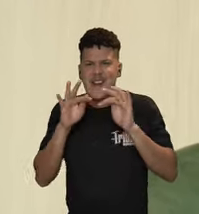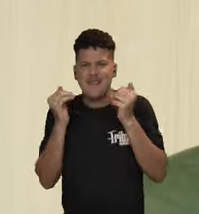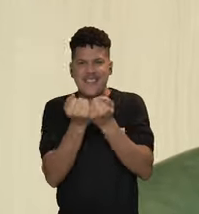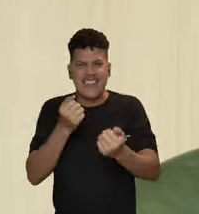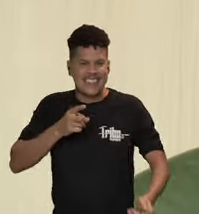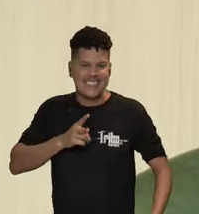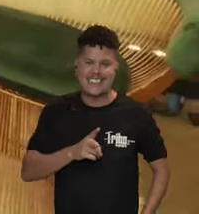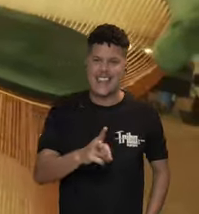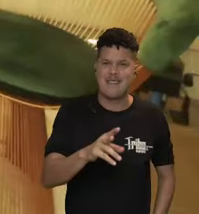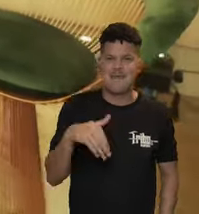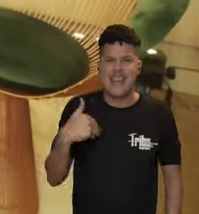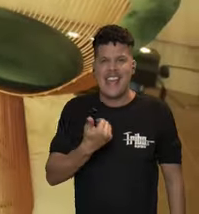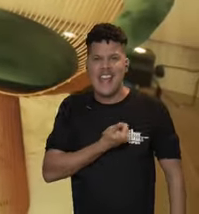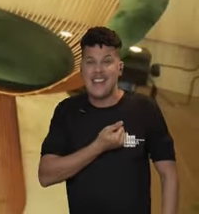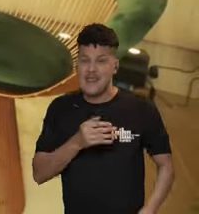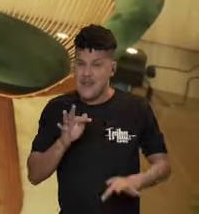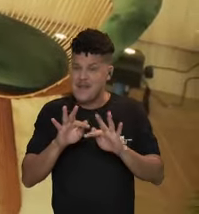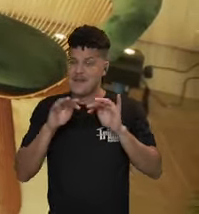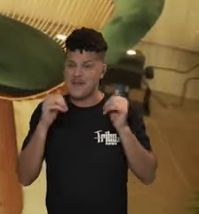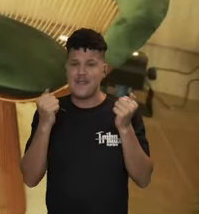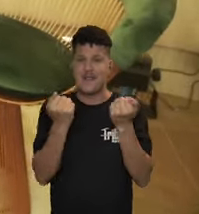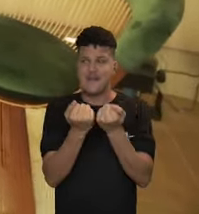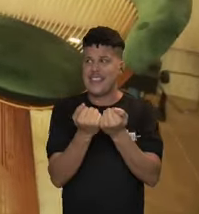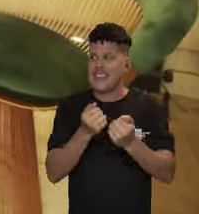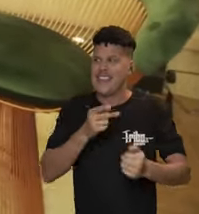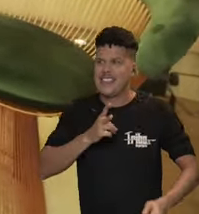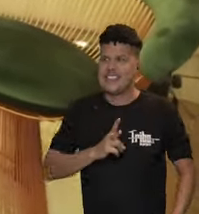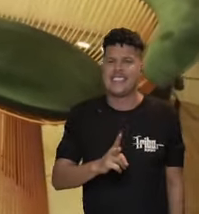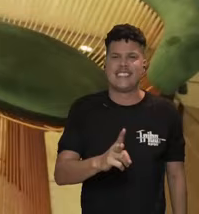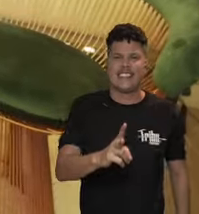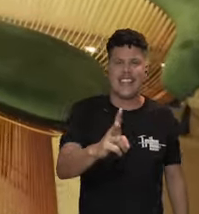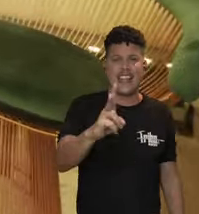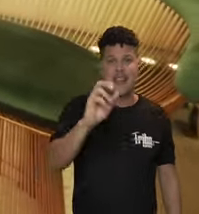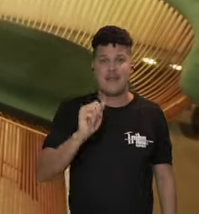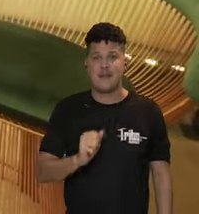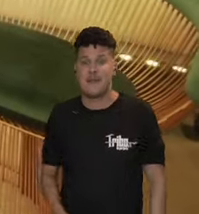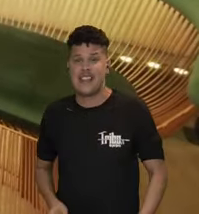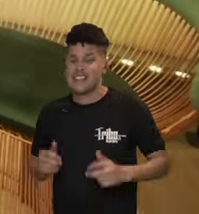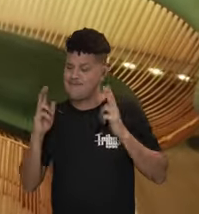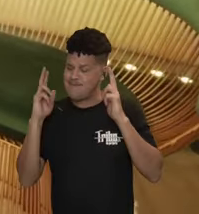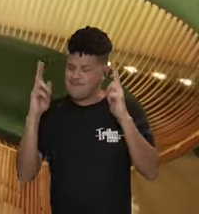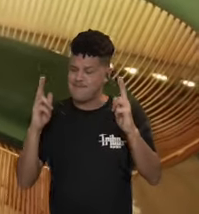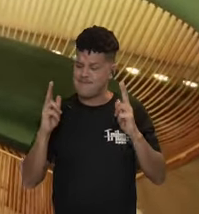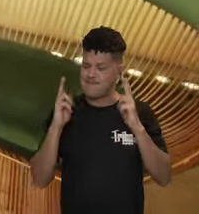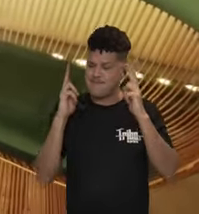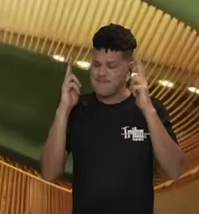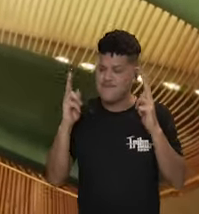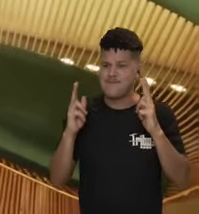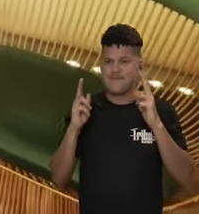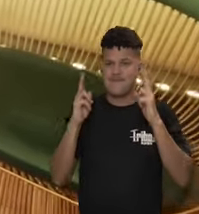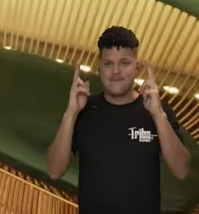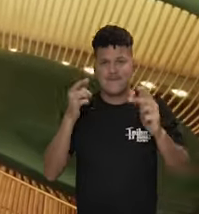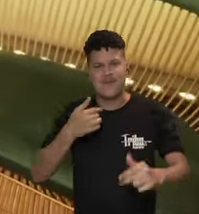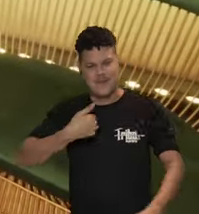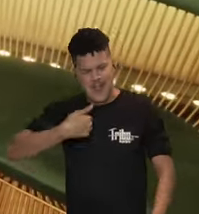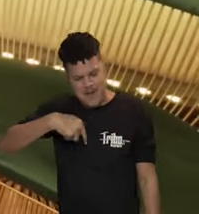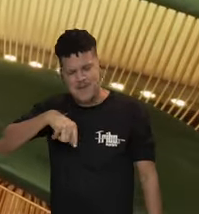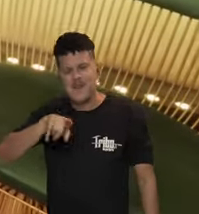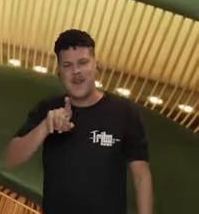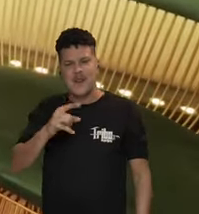nós, família sempre. Só por diversão, eu vou nessa